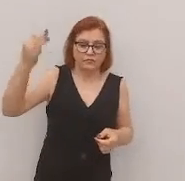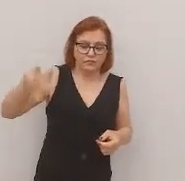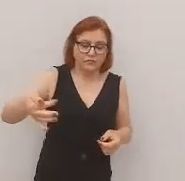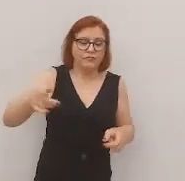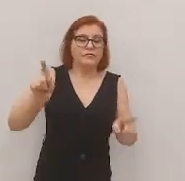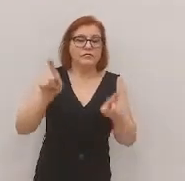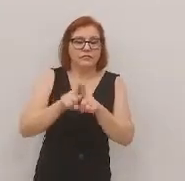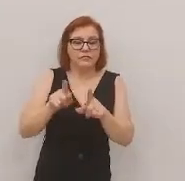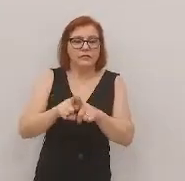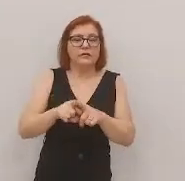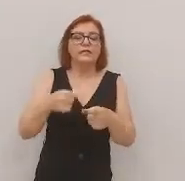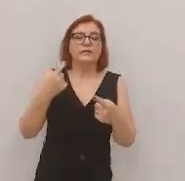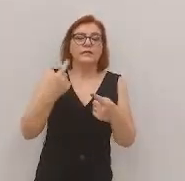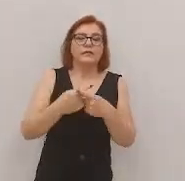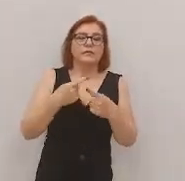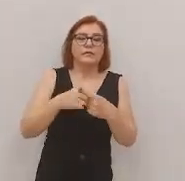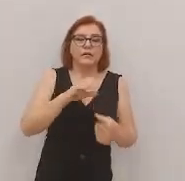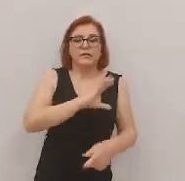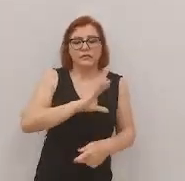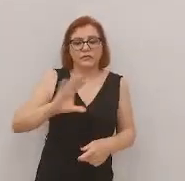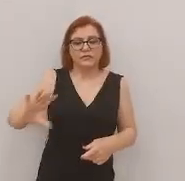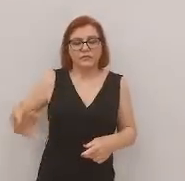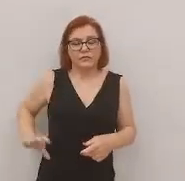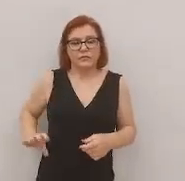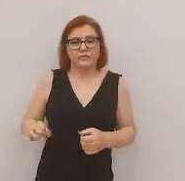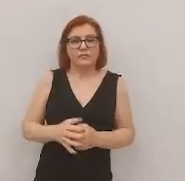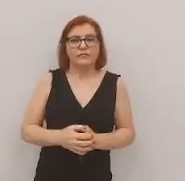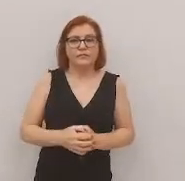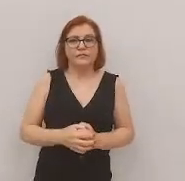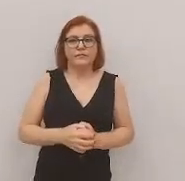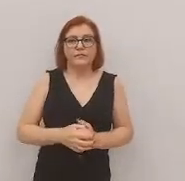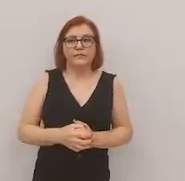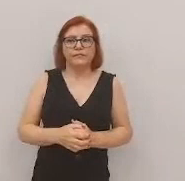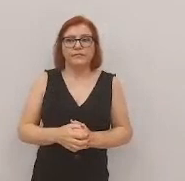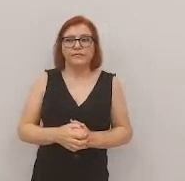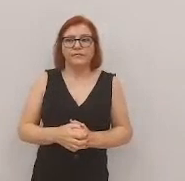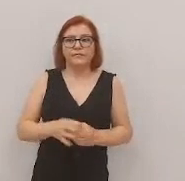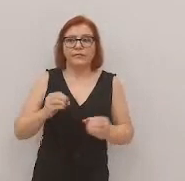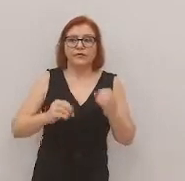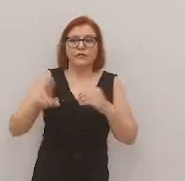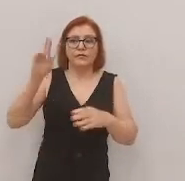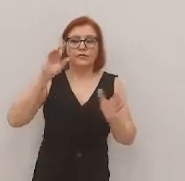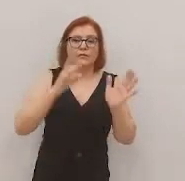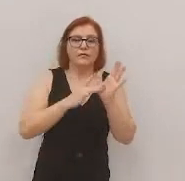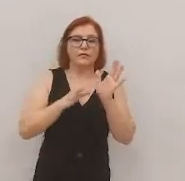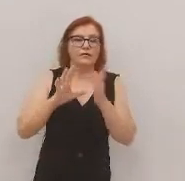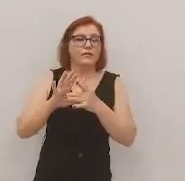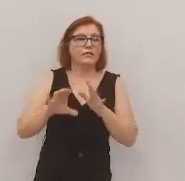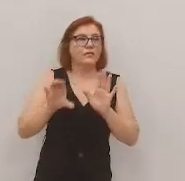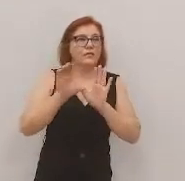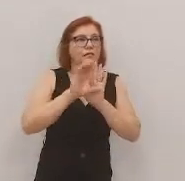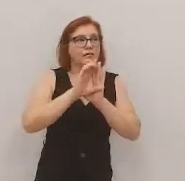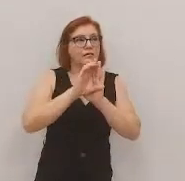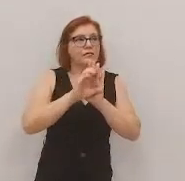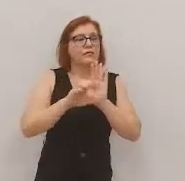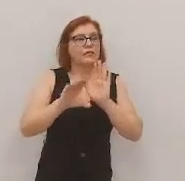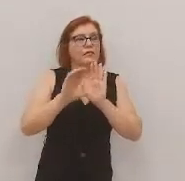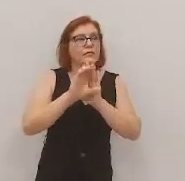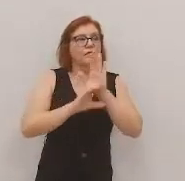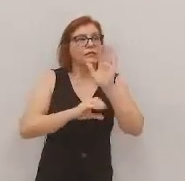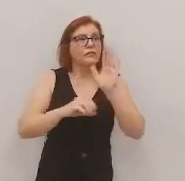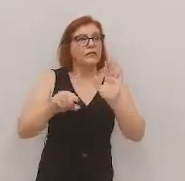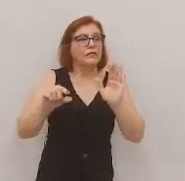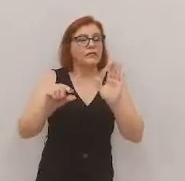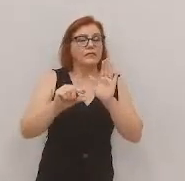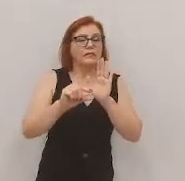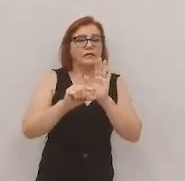de Cristo. Ó Senhor Jesus, amém. Agora Colossenses 2,15.